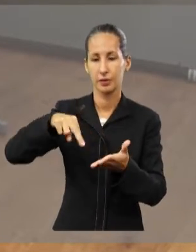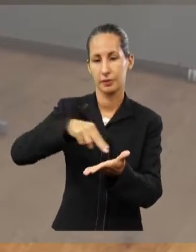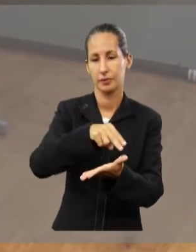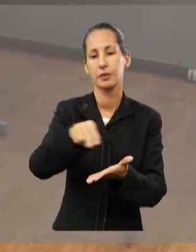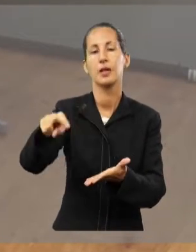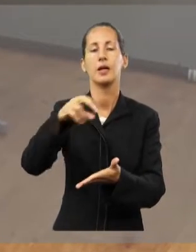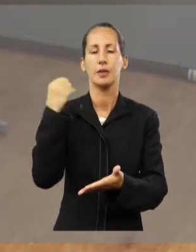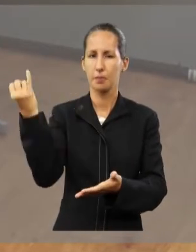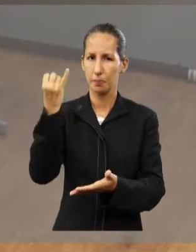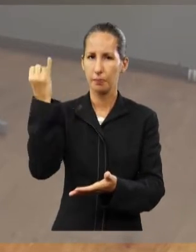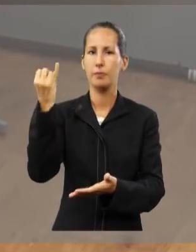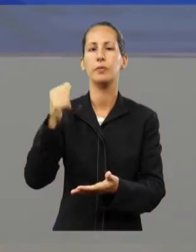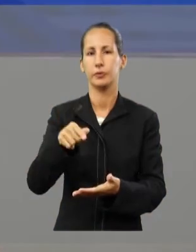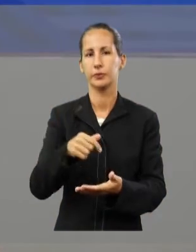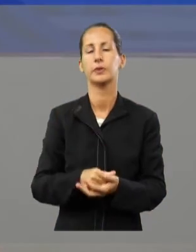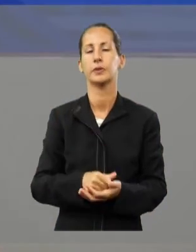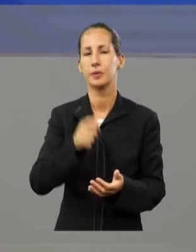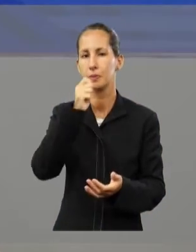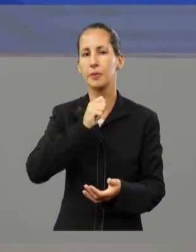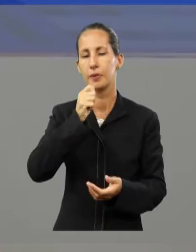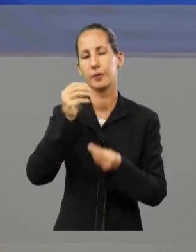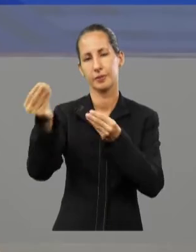bem, o importante, que dá quando só picolé.